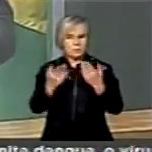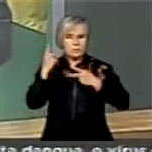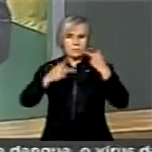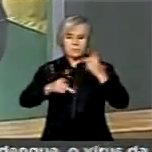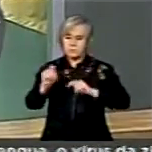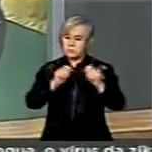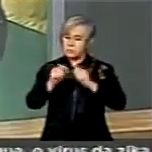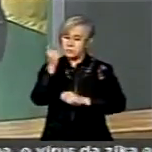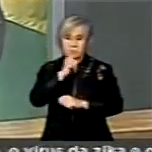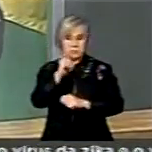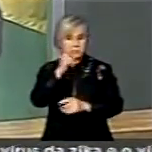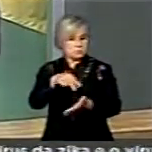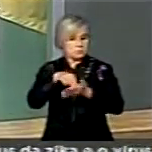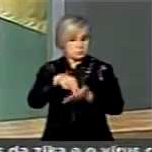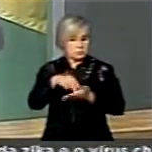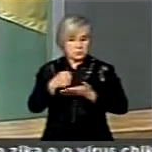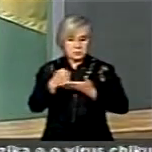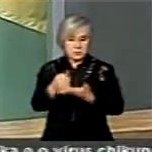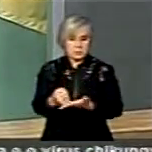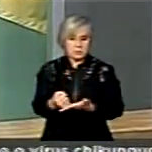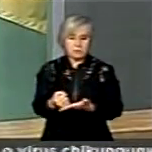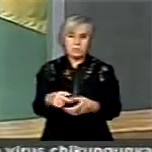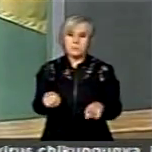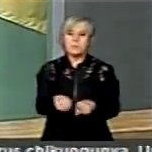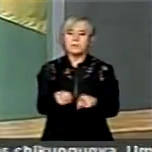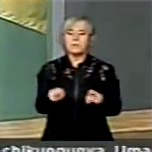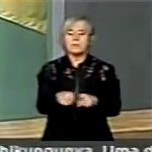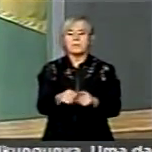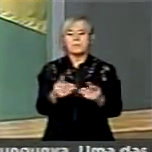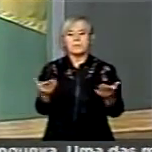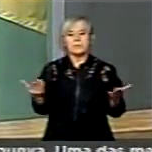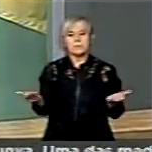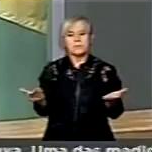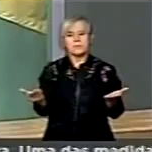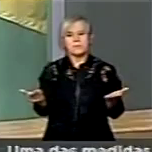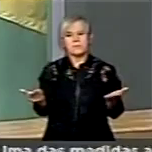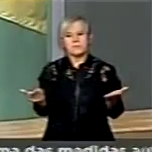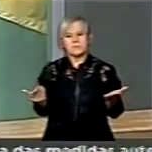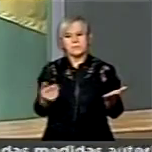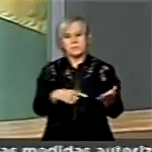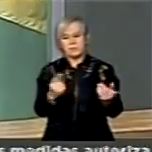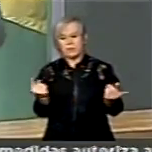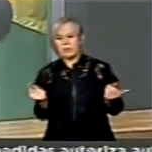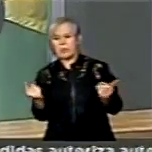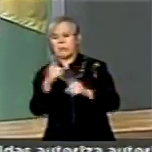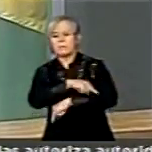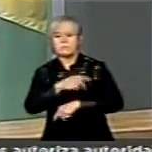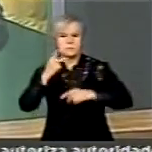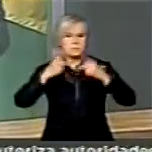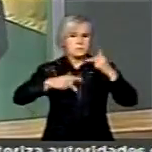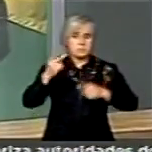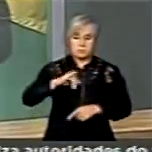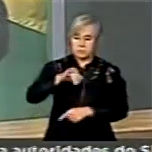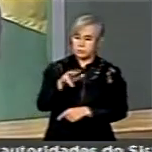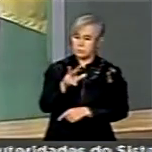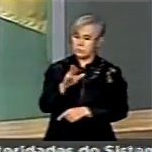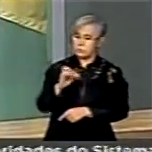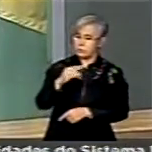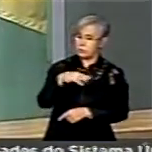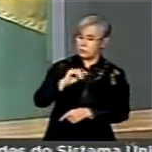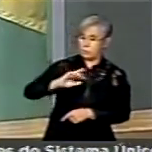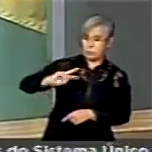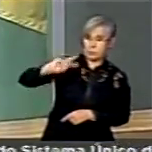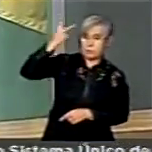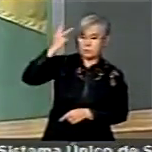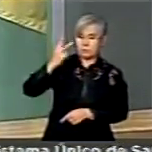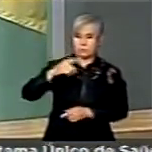não consegue se estabelecer e, ao mesmo tempo, da dicotomia entre uma política de juros altos e aumento